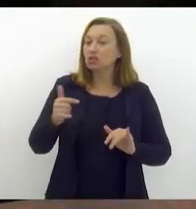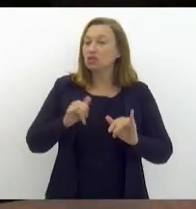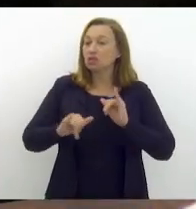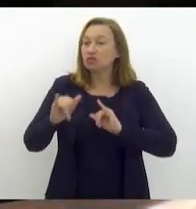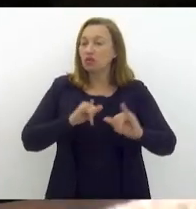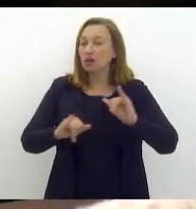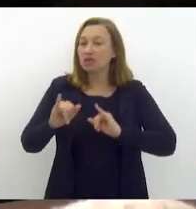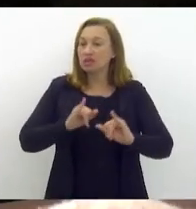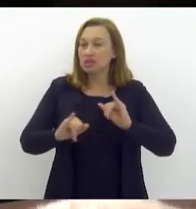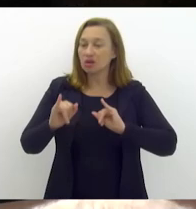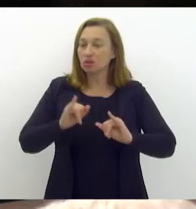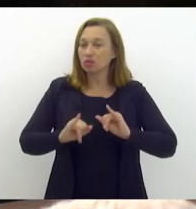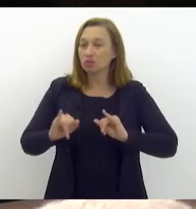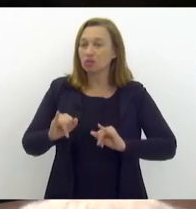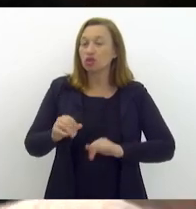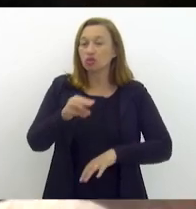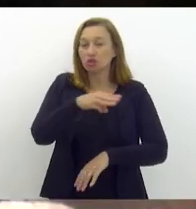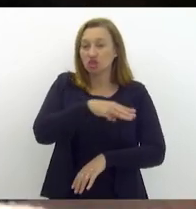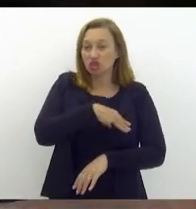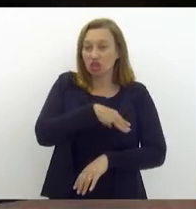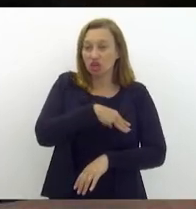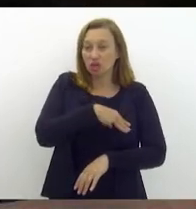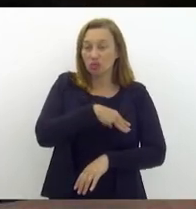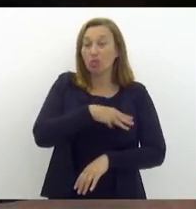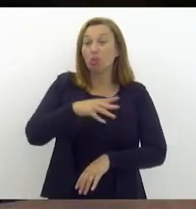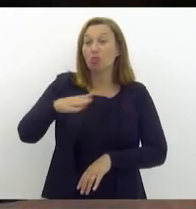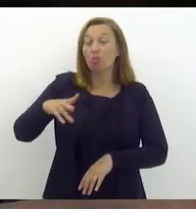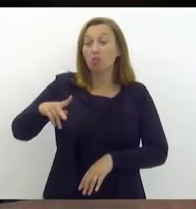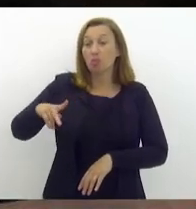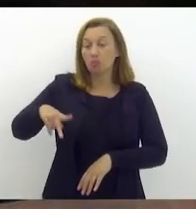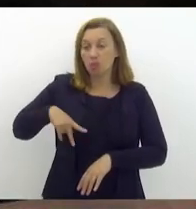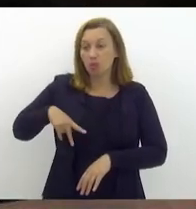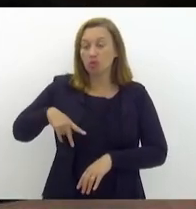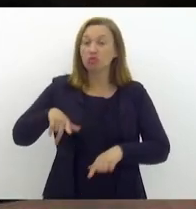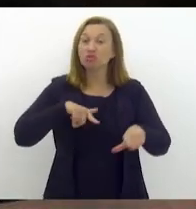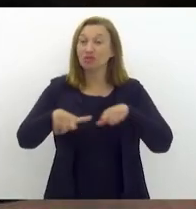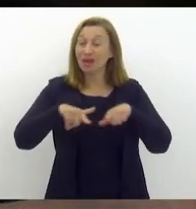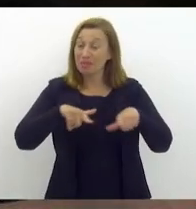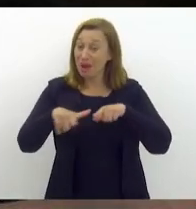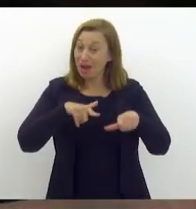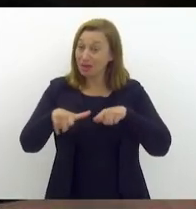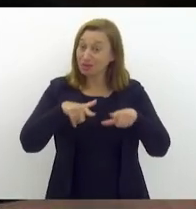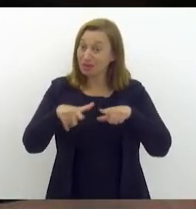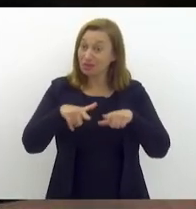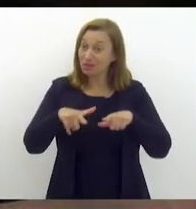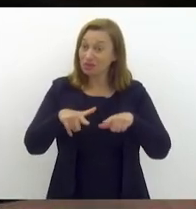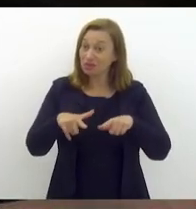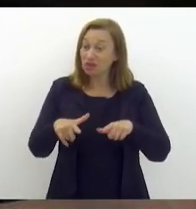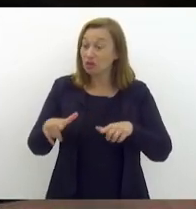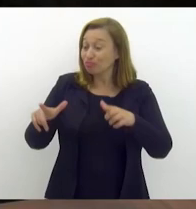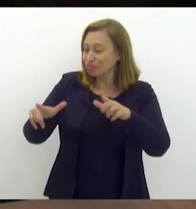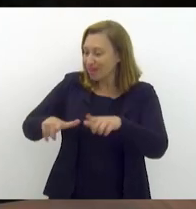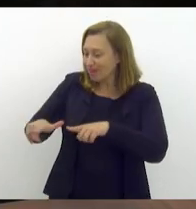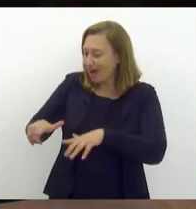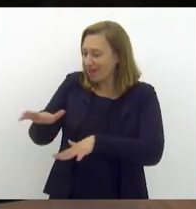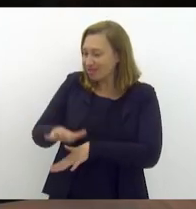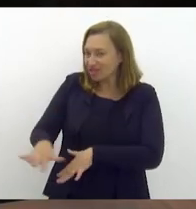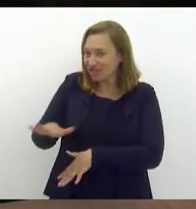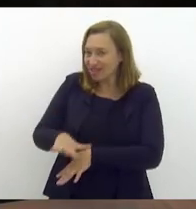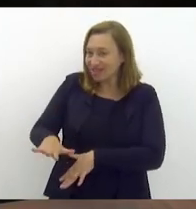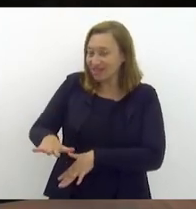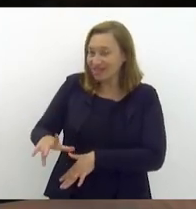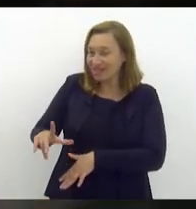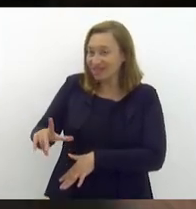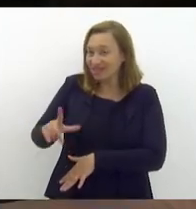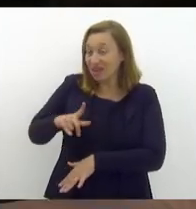Ministério Público do Trabalho, o Estado do Rio de Janeiro é um daqueles onde o trabalho infantil mais